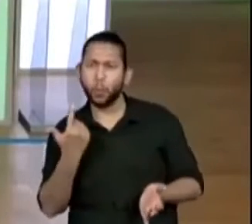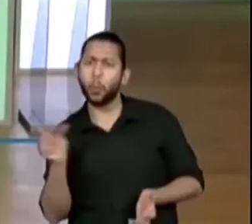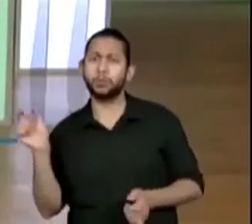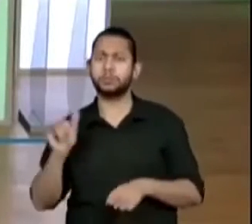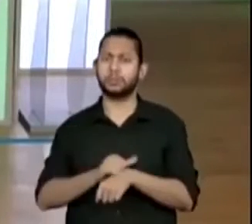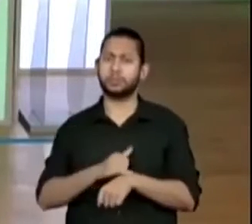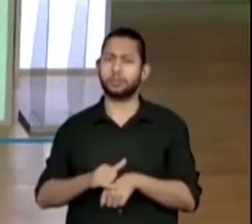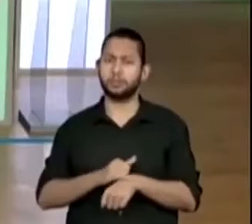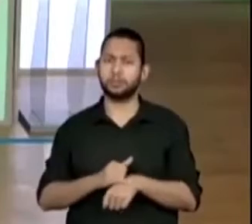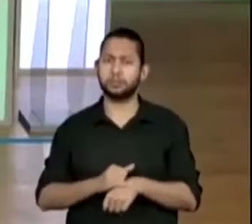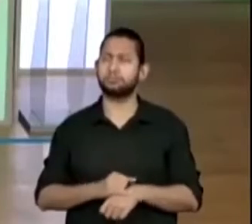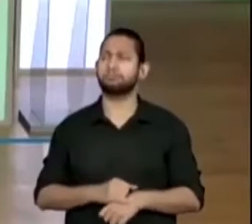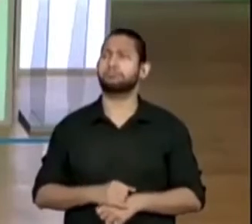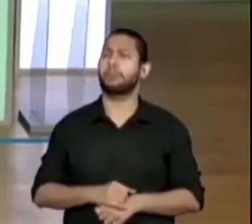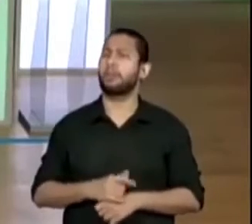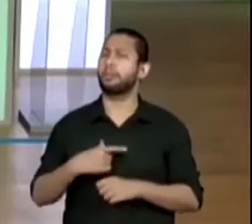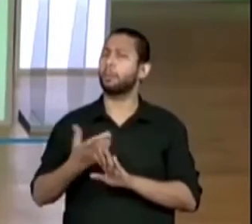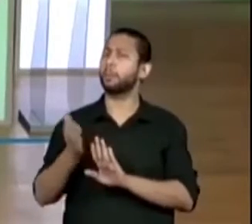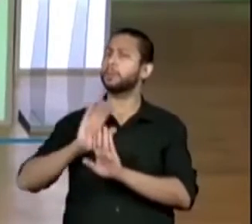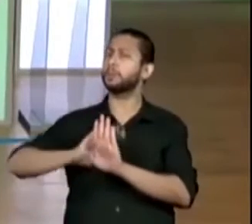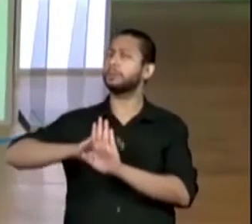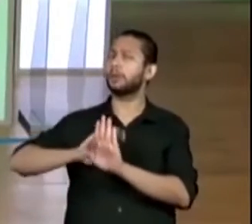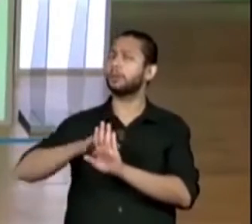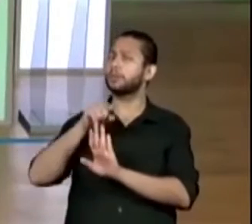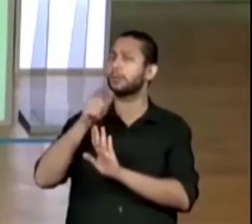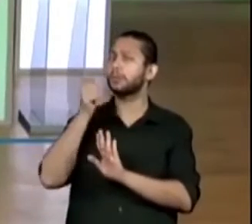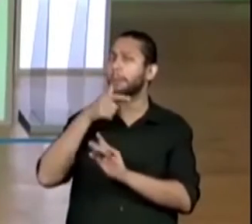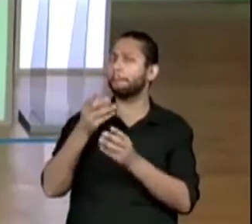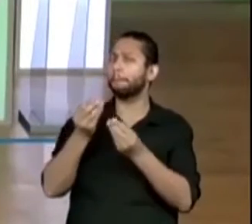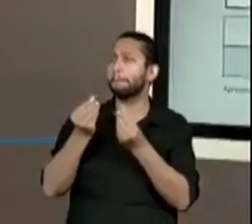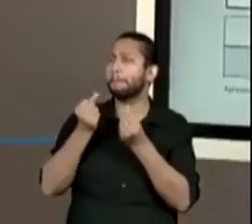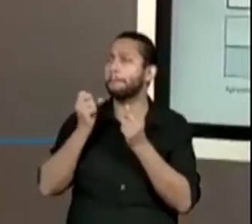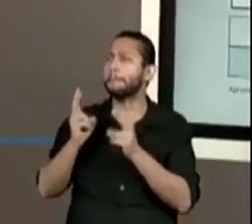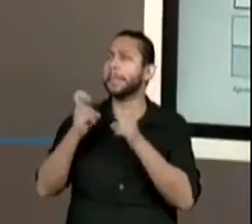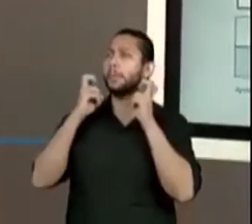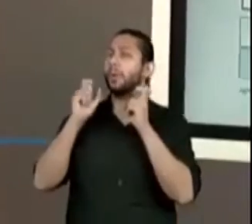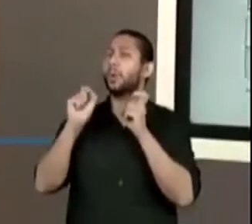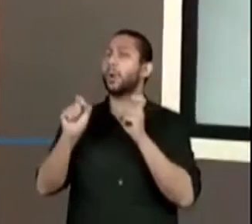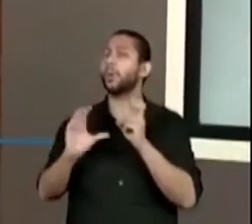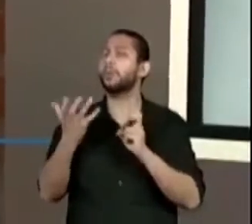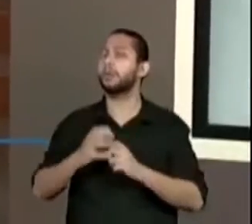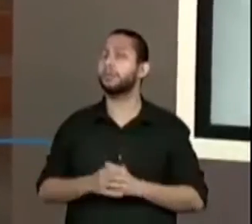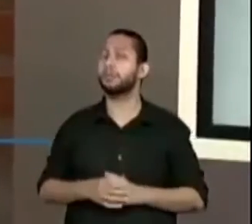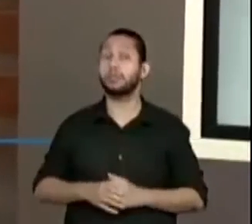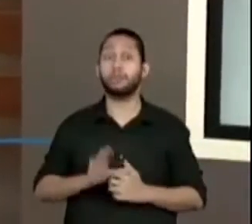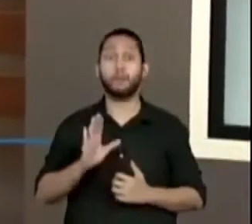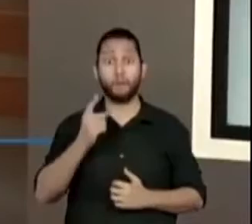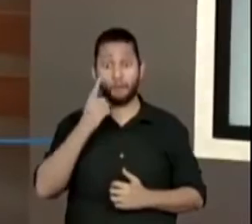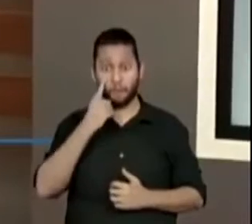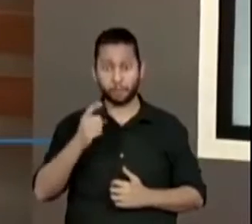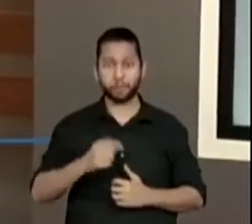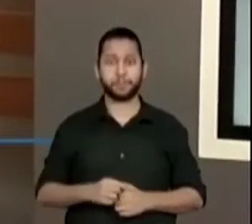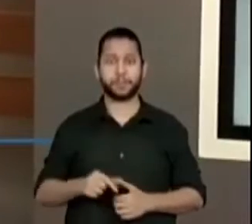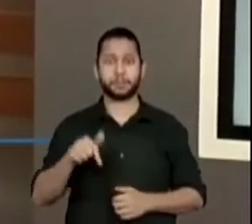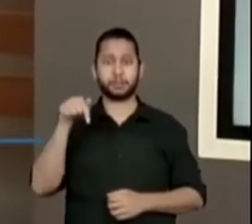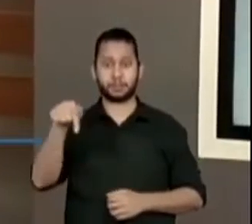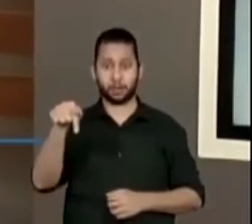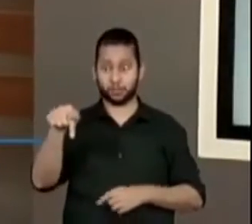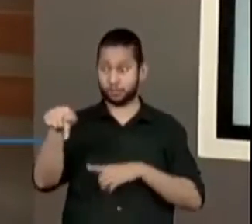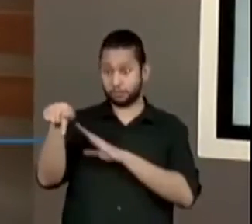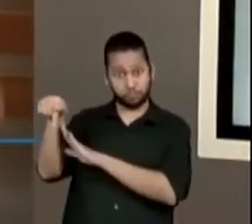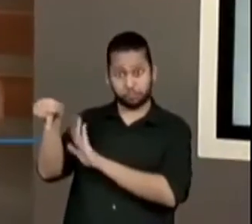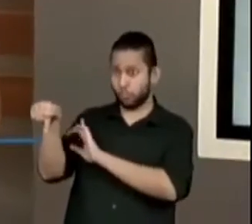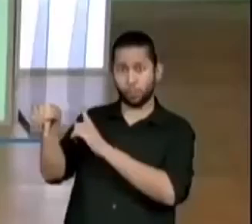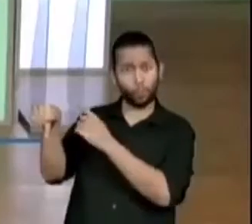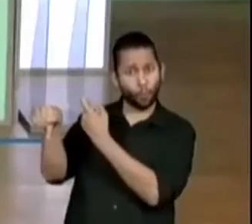Existe uma regrinha aí nessa multiplicação. Mas aí eu não quero falar. Eu quero que a galera do 4º ano me fale. E aí, Pro, será que alguém